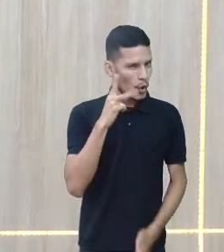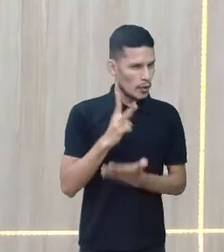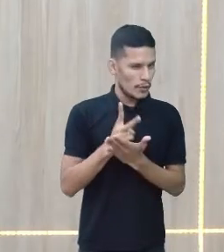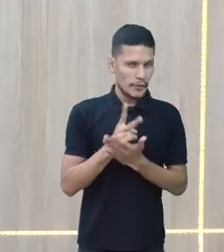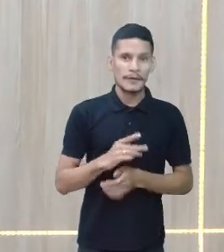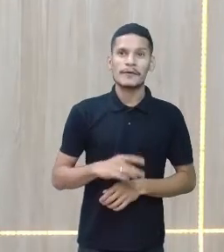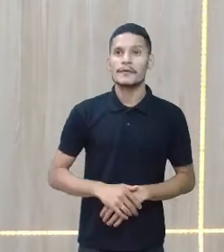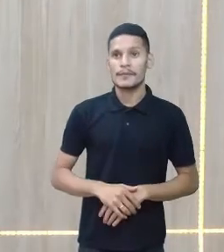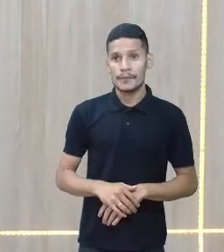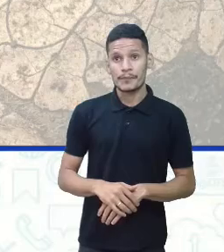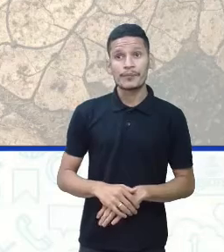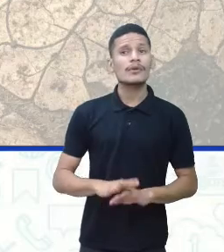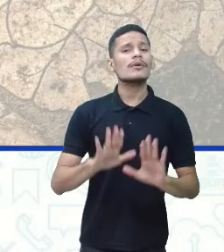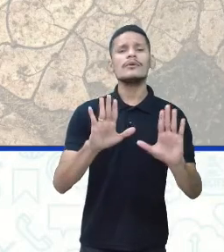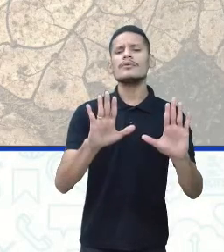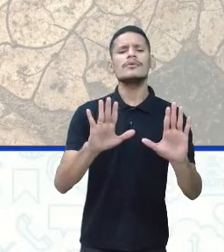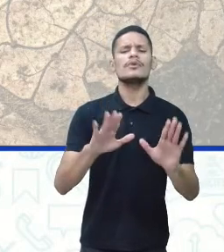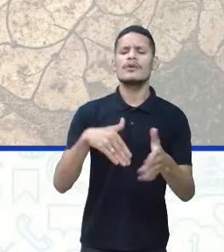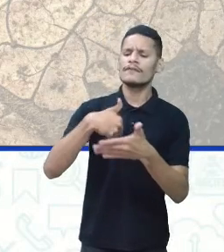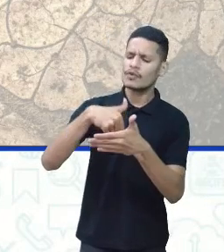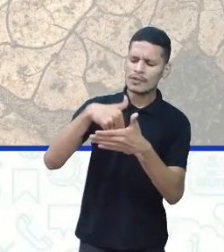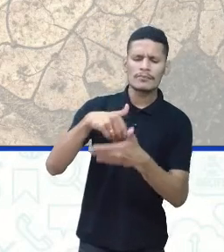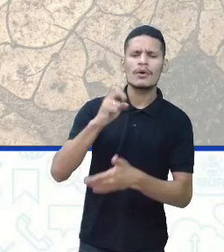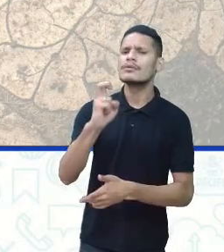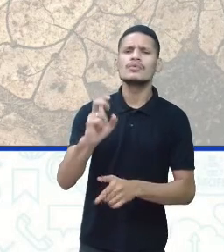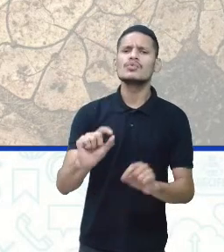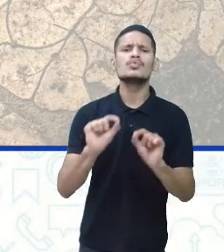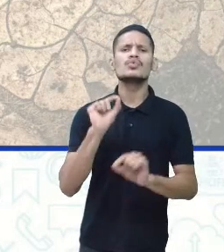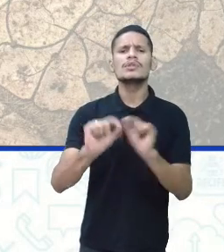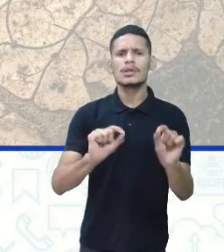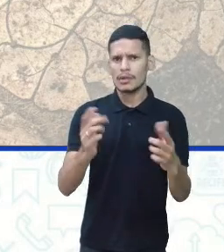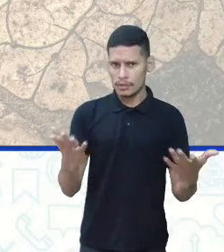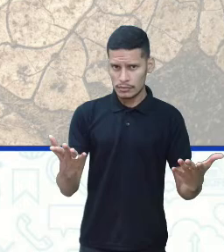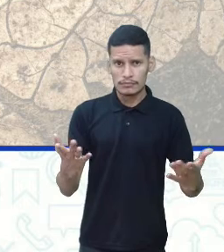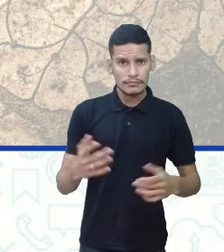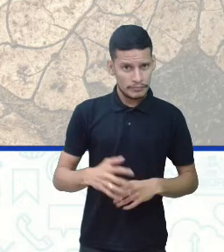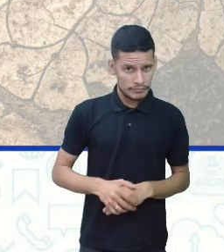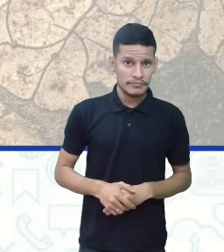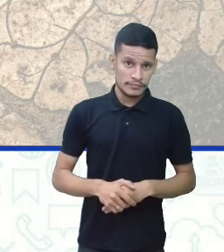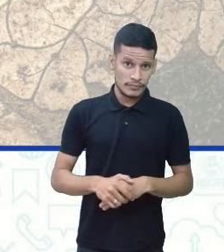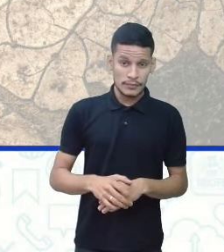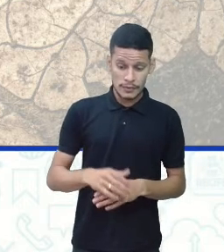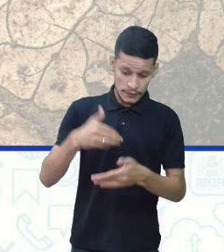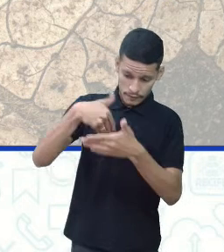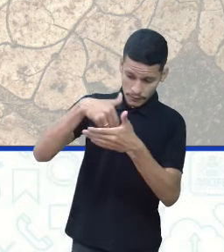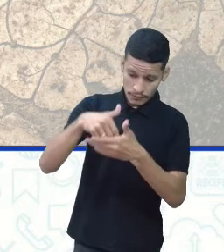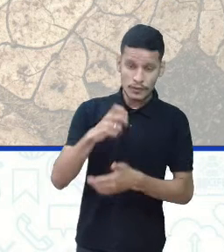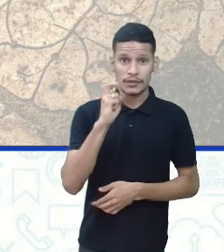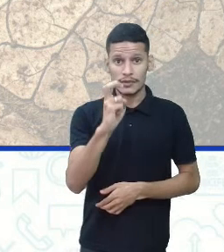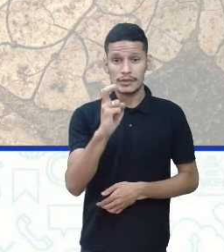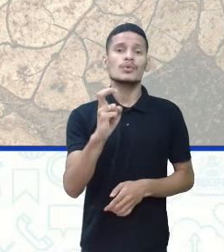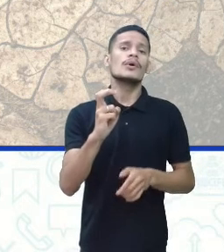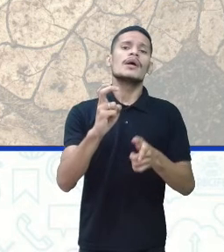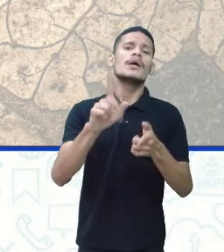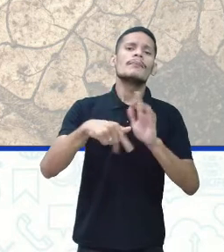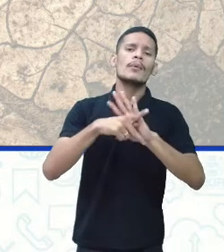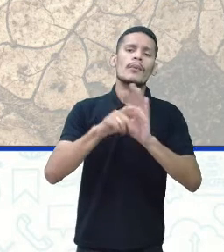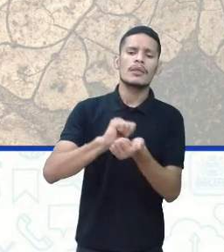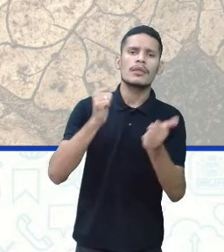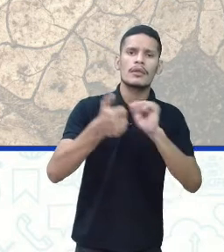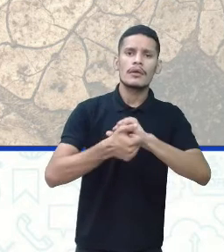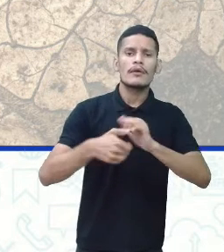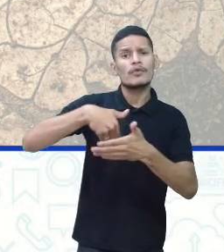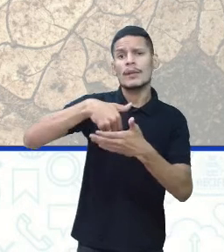lá. Mas o que é o futebol de 5, né? O futebol de 5 é uma adaptação